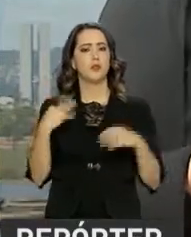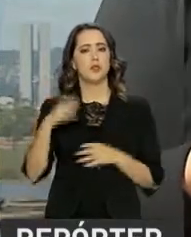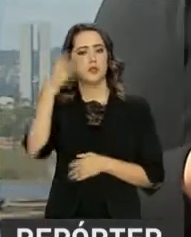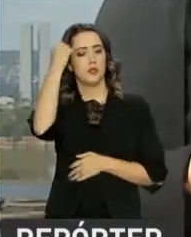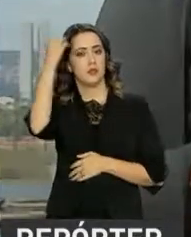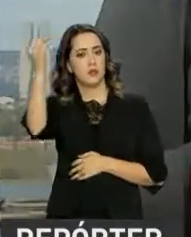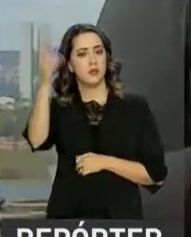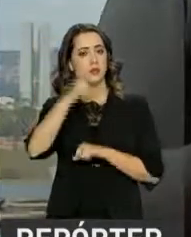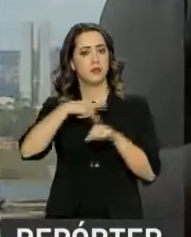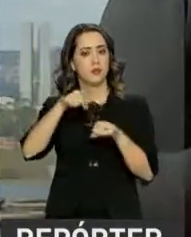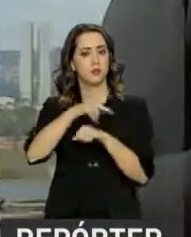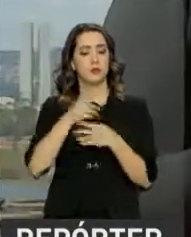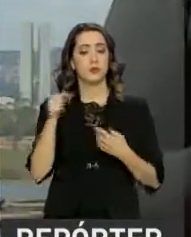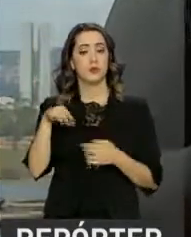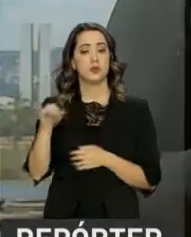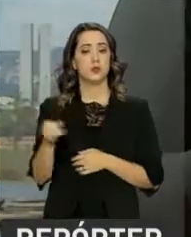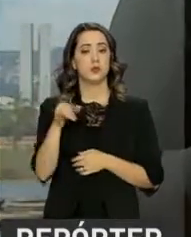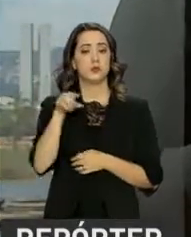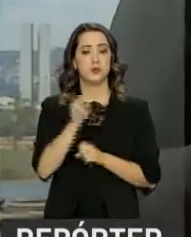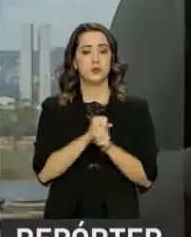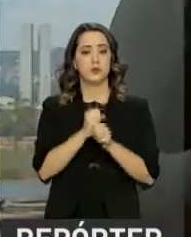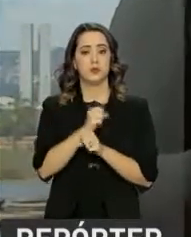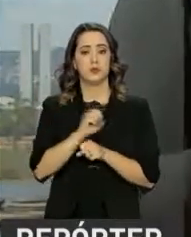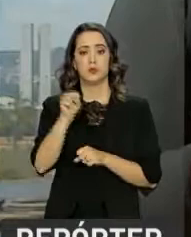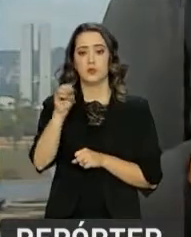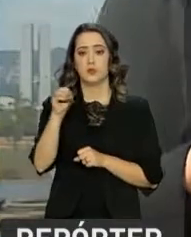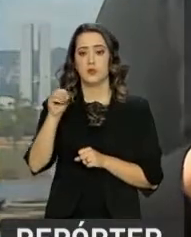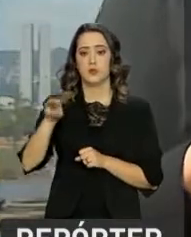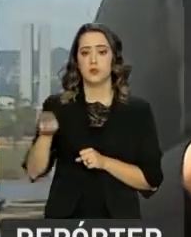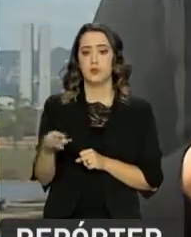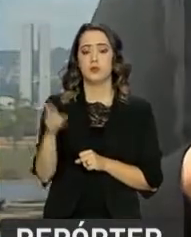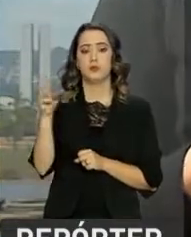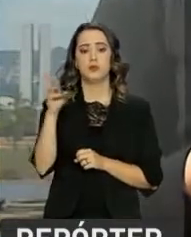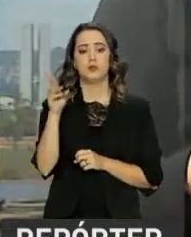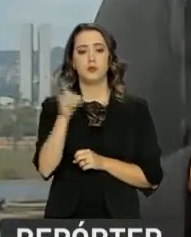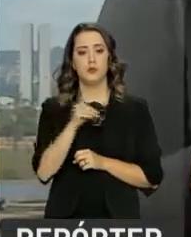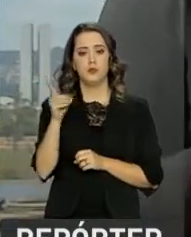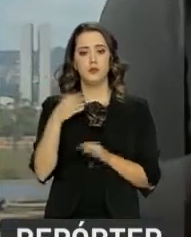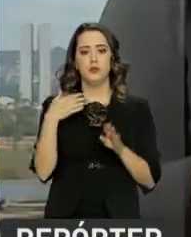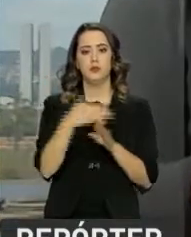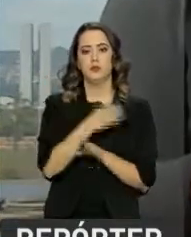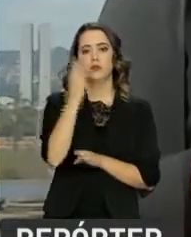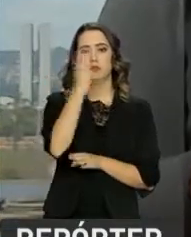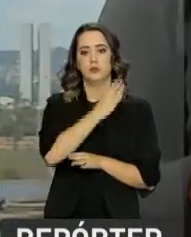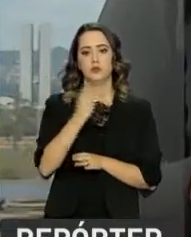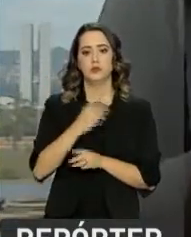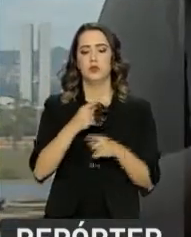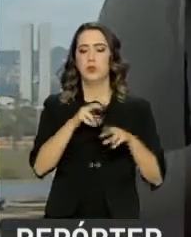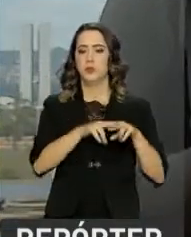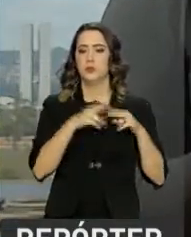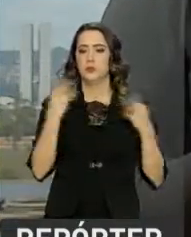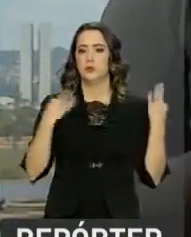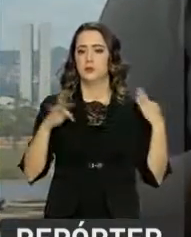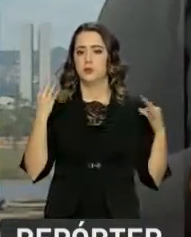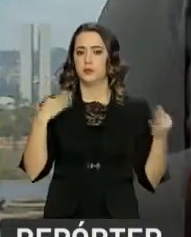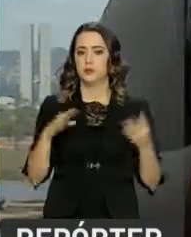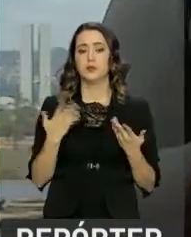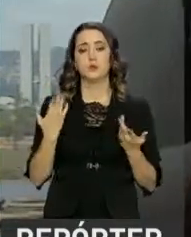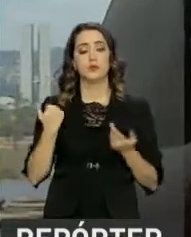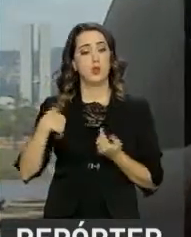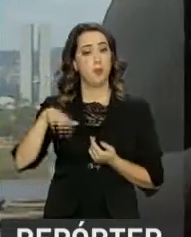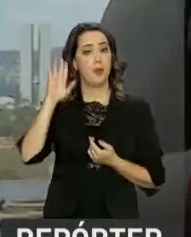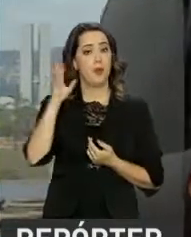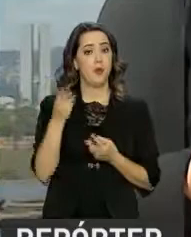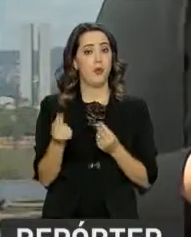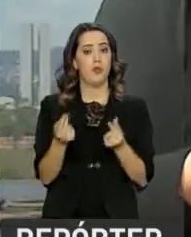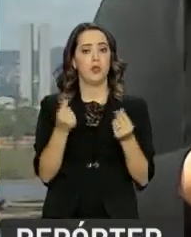país. Só em janeiro deste ano, quase 800 milhões de dólares entraram no Brasil por meio do turismo. É o maior